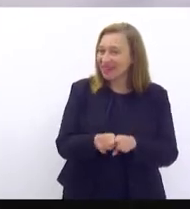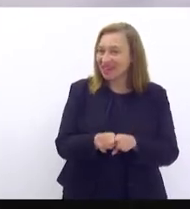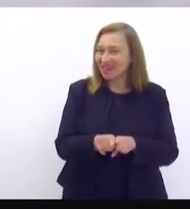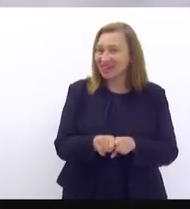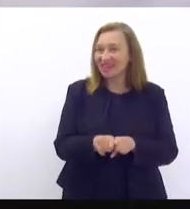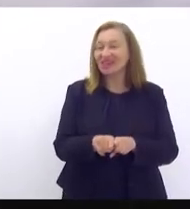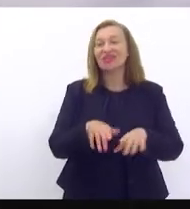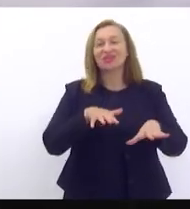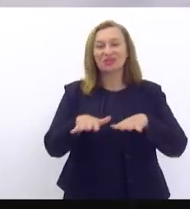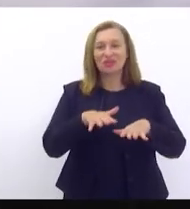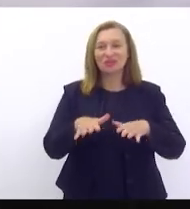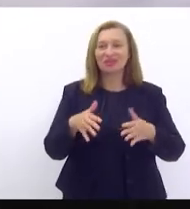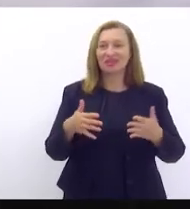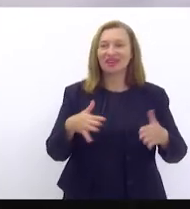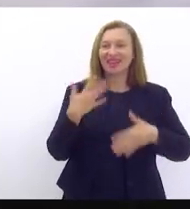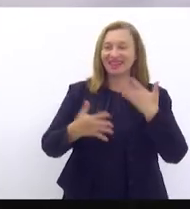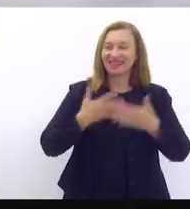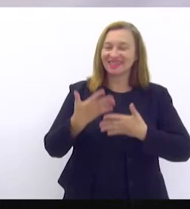o nosso movimento, por favor.